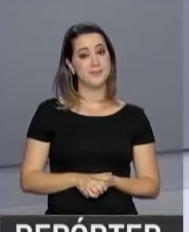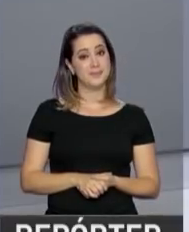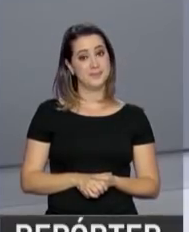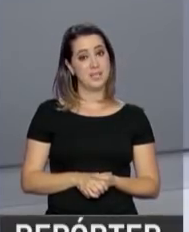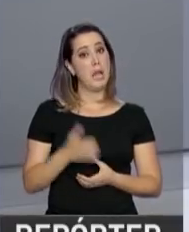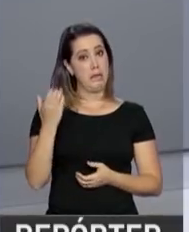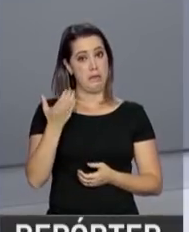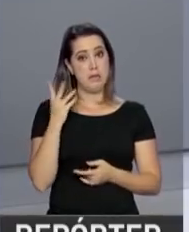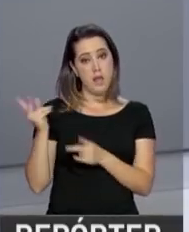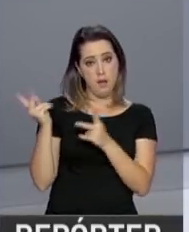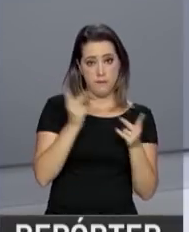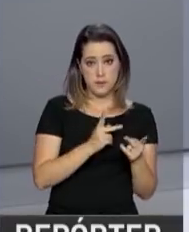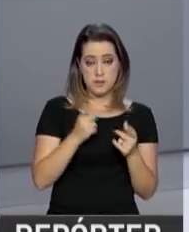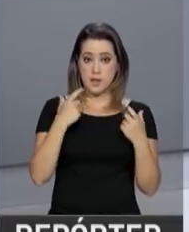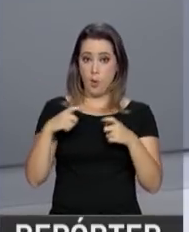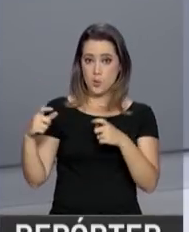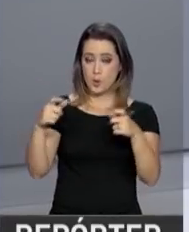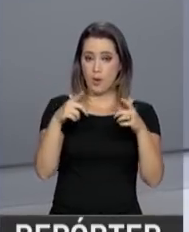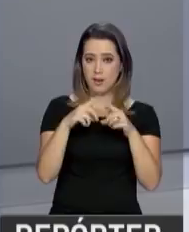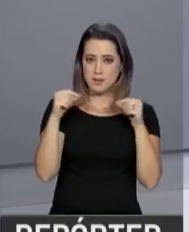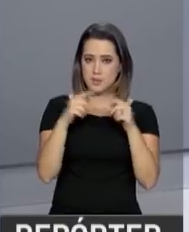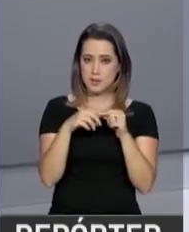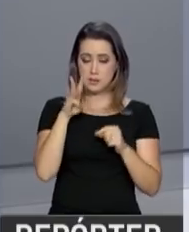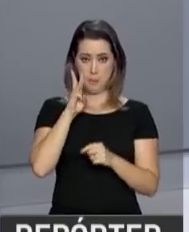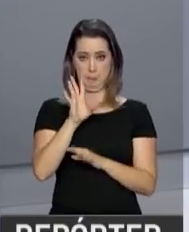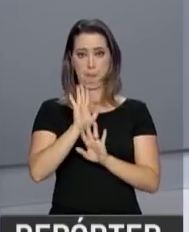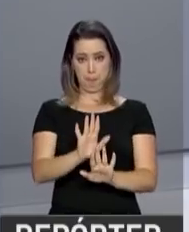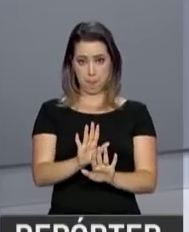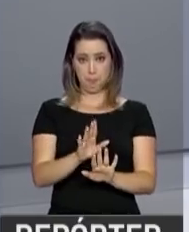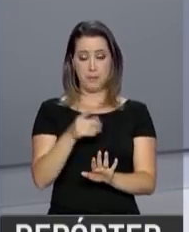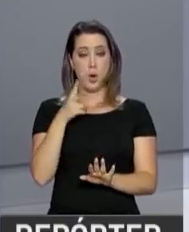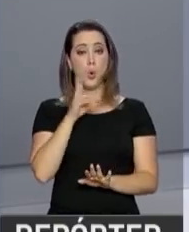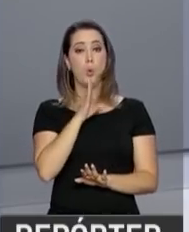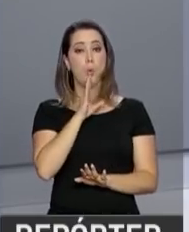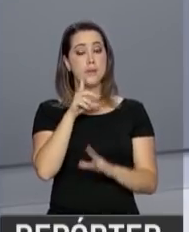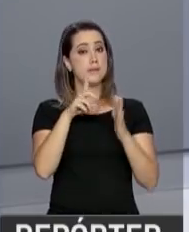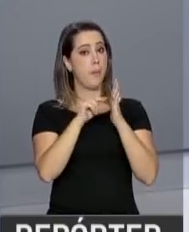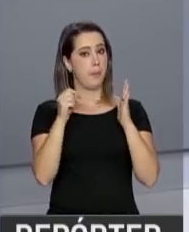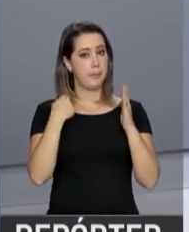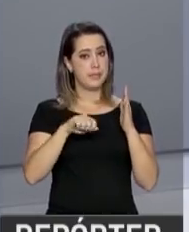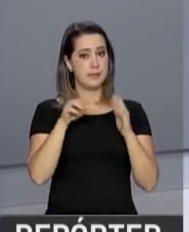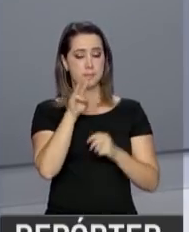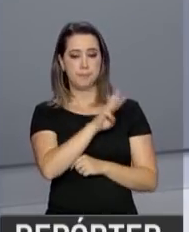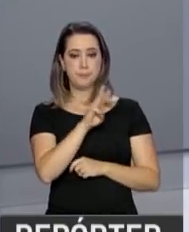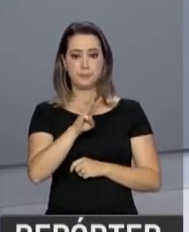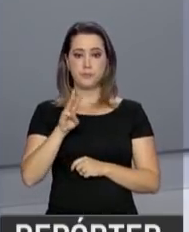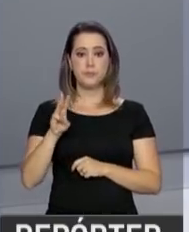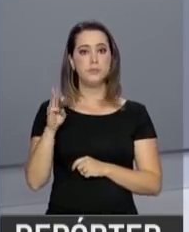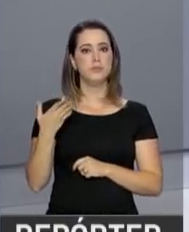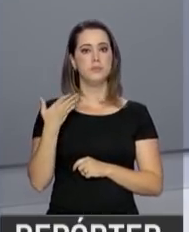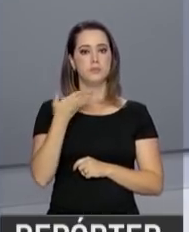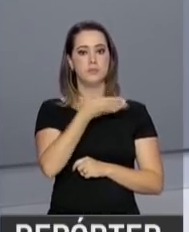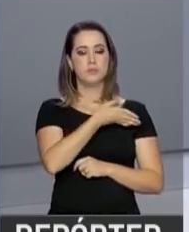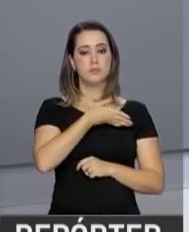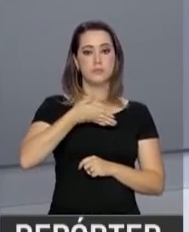E quem pretende visitar os palácios de Brasília, anote aí. Para conhecer o Palácio do Planalto, é necessário fazer um agendamento no site